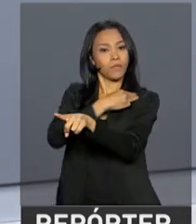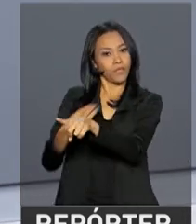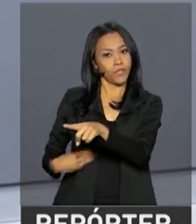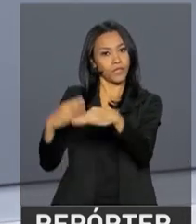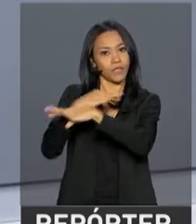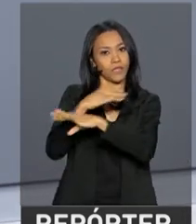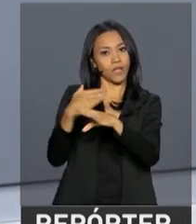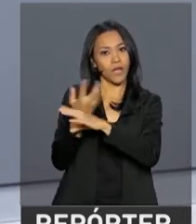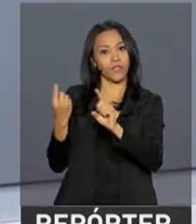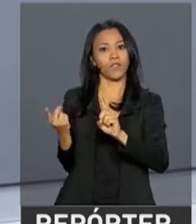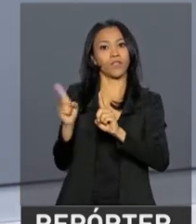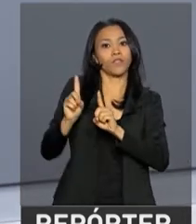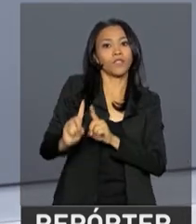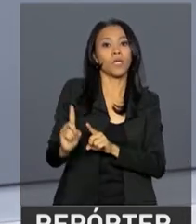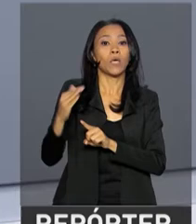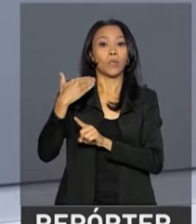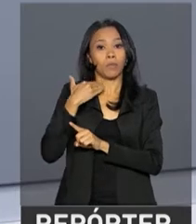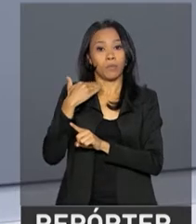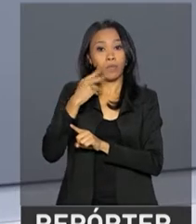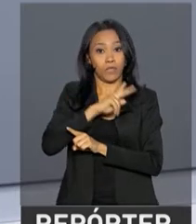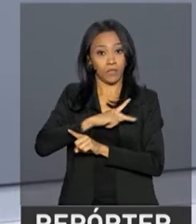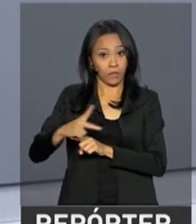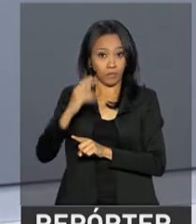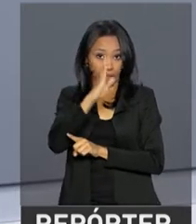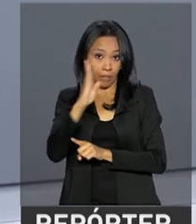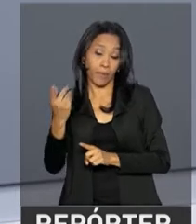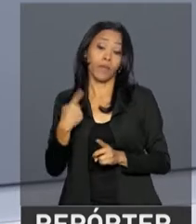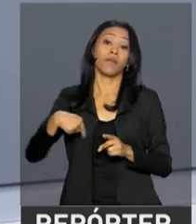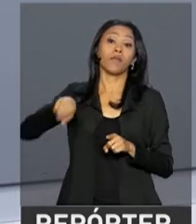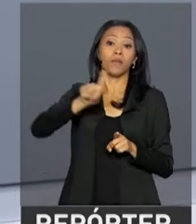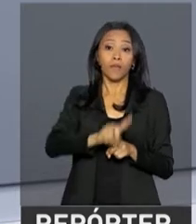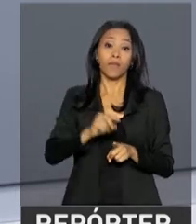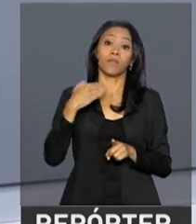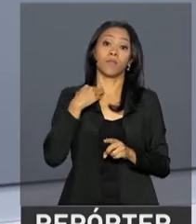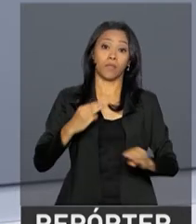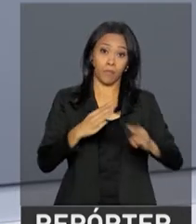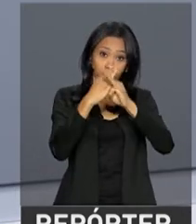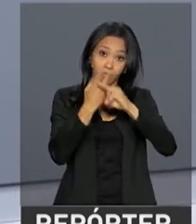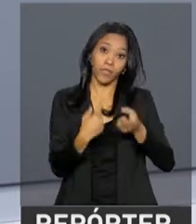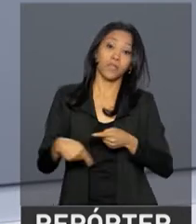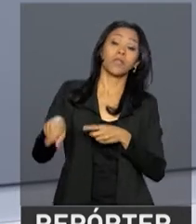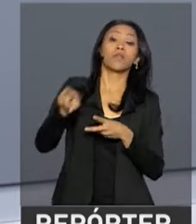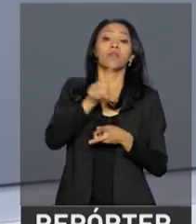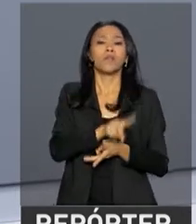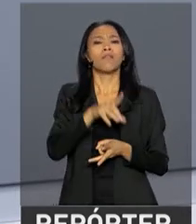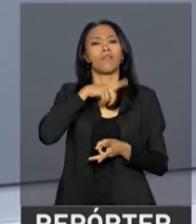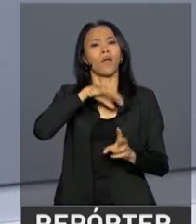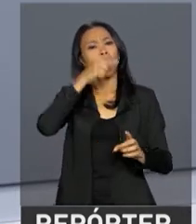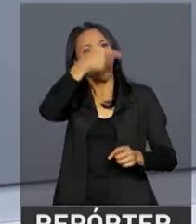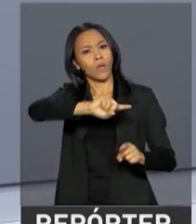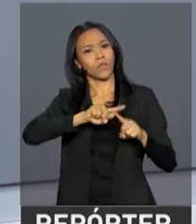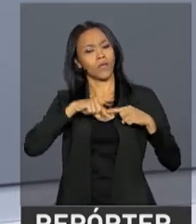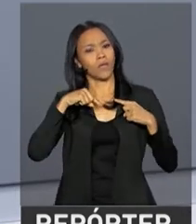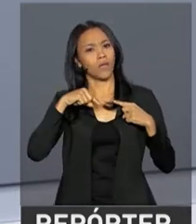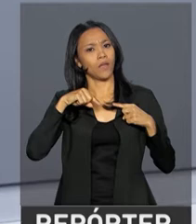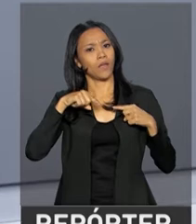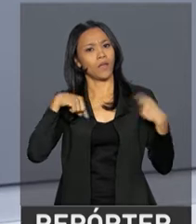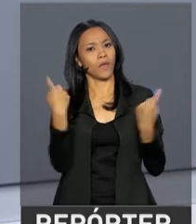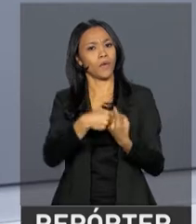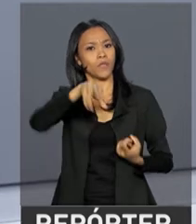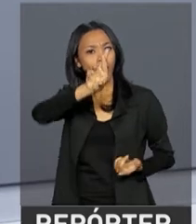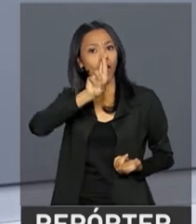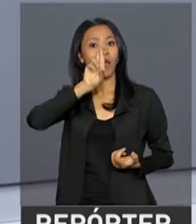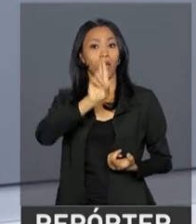acompanhado dos presidentes do banco do brasil e da caixa econômica federal em seguida tem audiência com representantes da frente